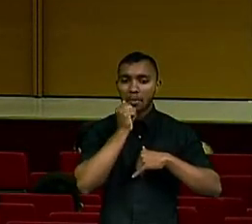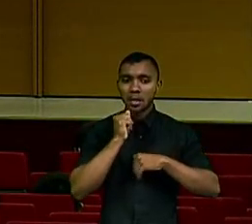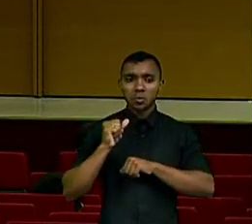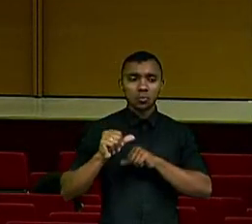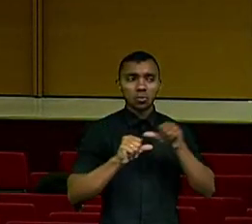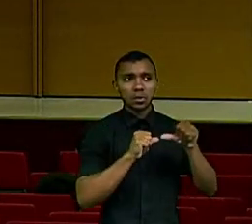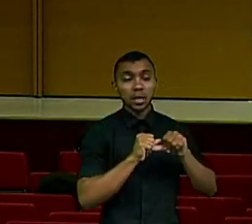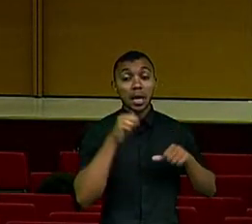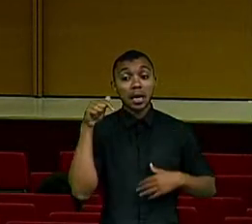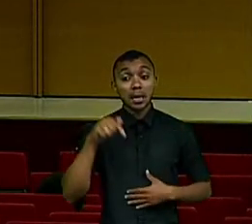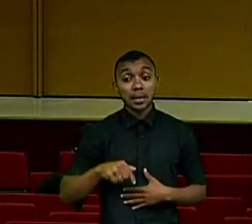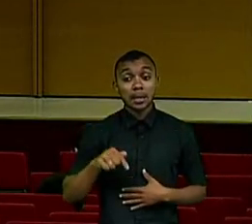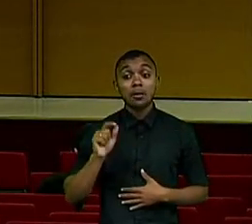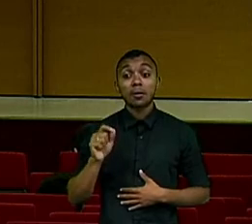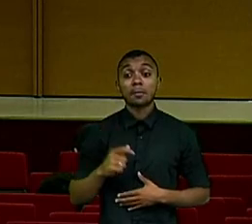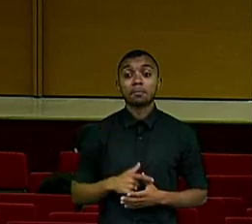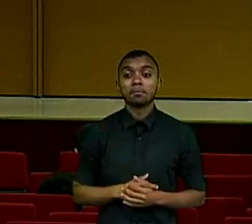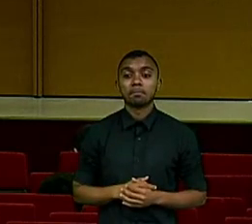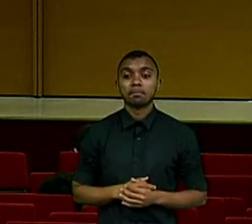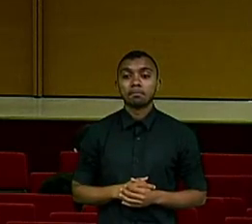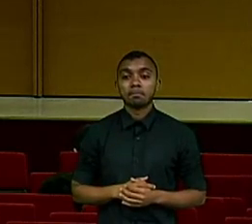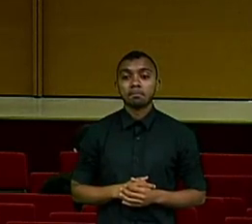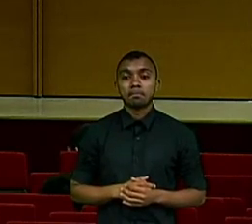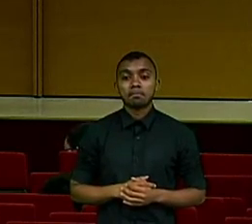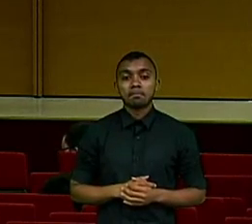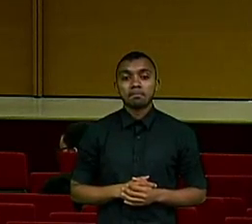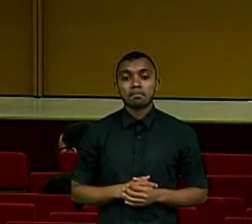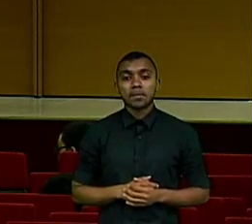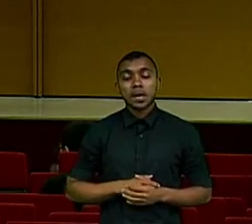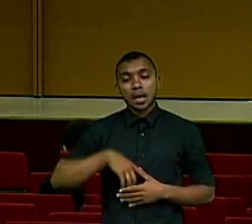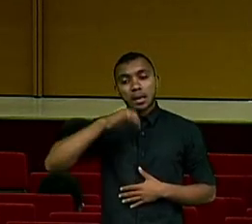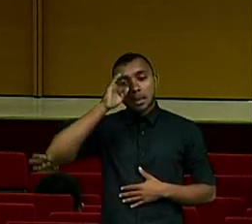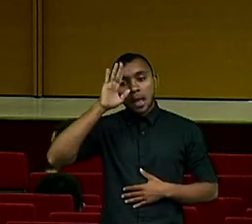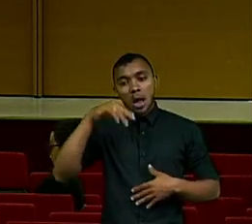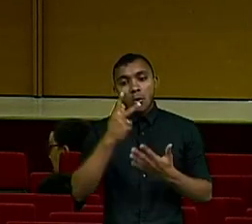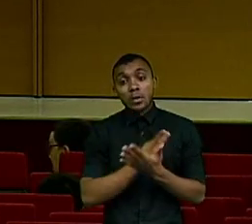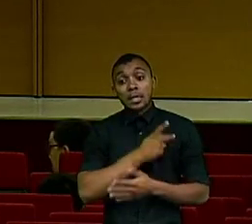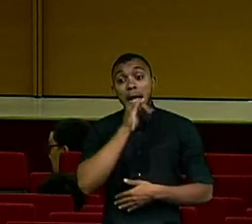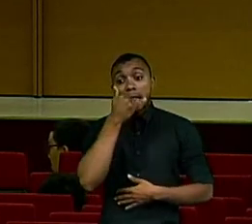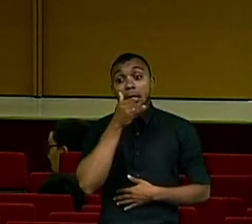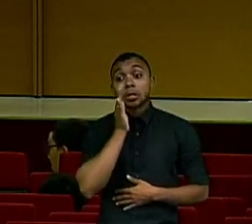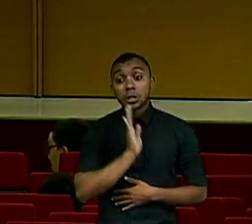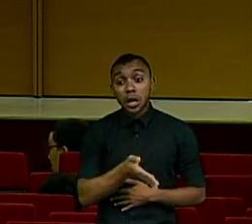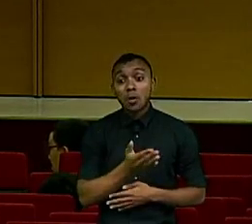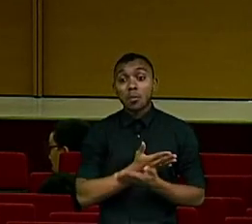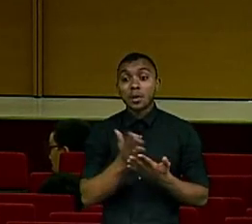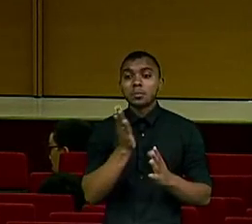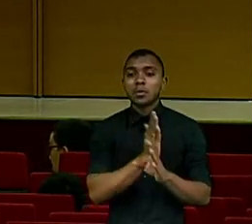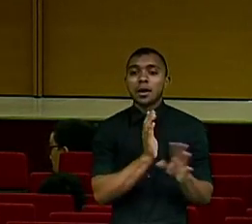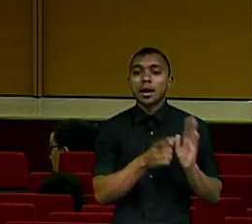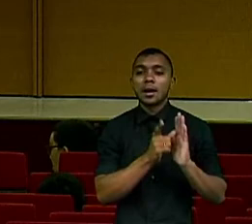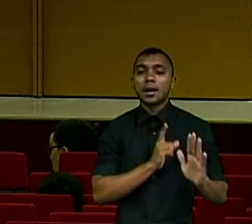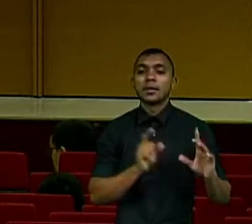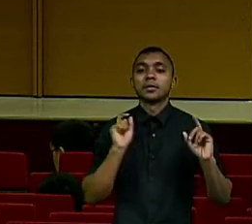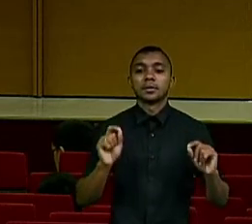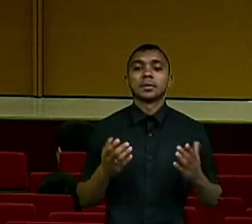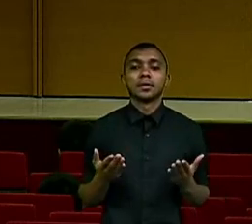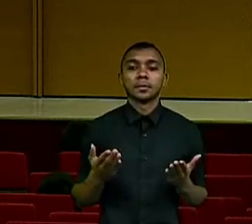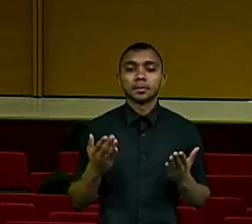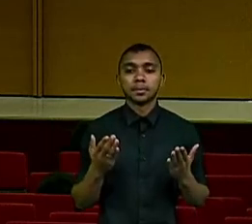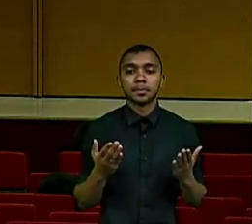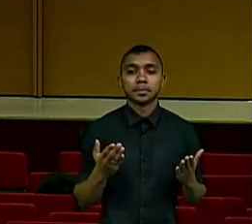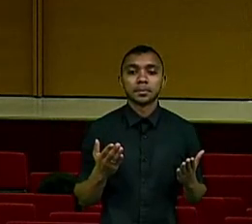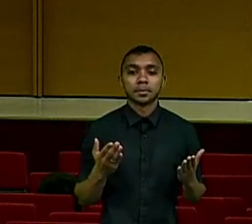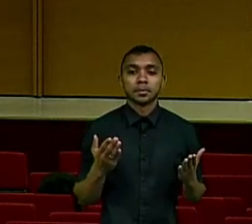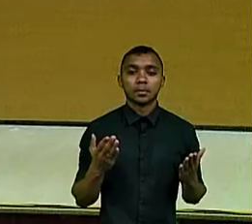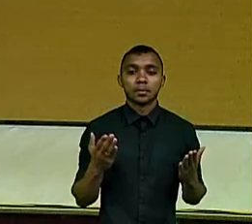momento as principais reações elétricas estão acontecendo porque eu tô puxando de onde vem